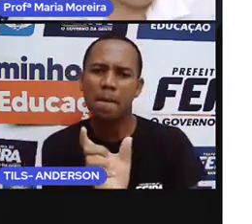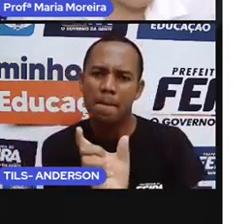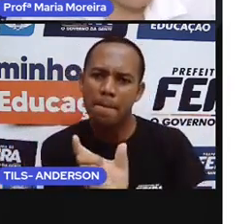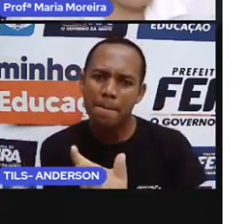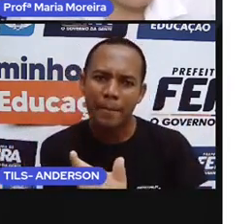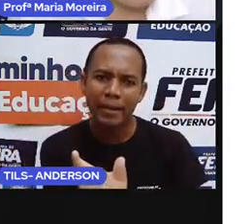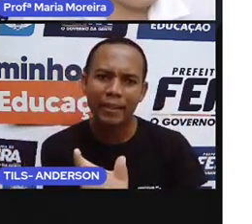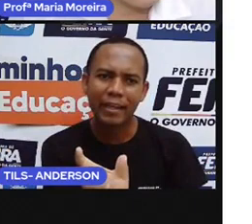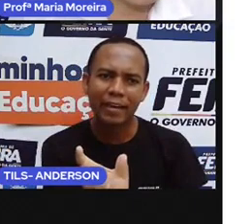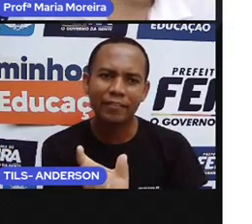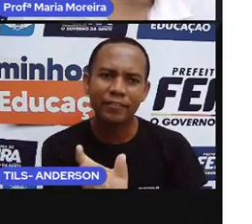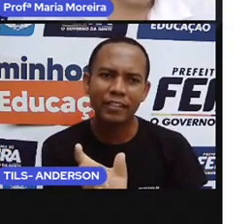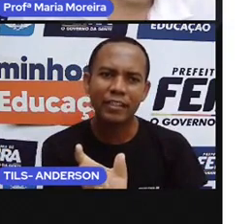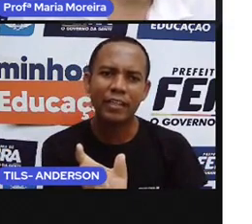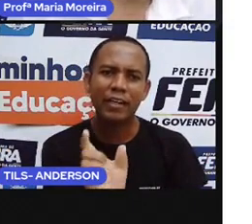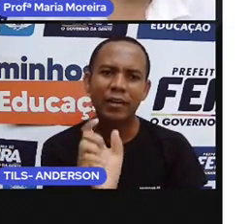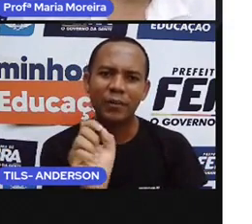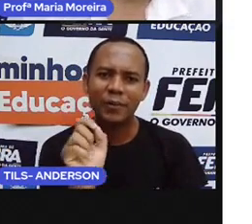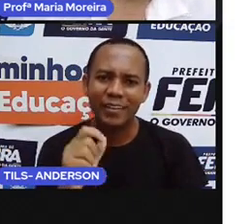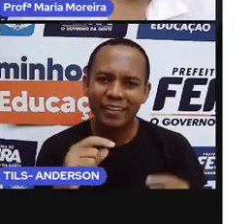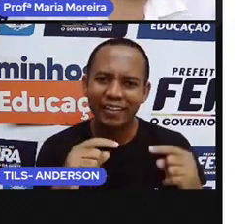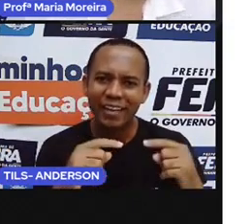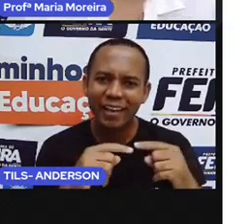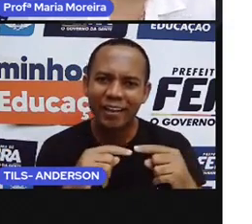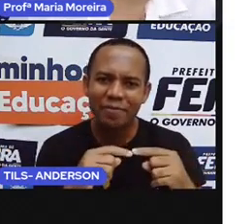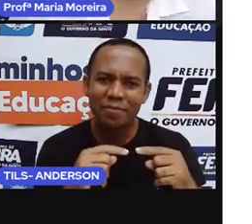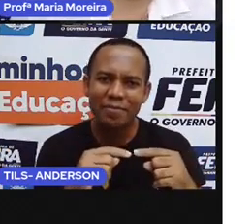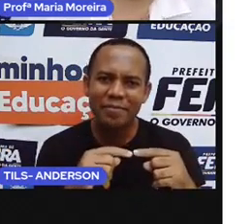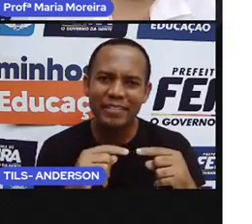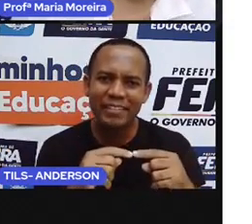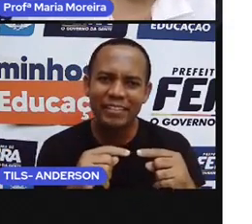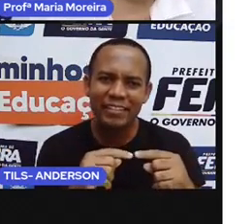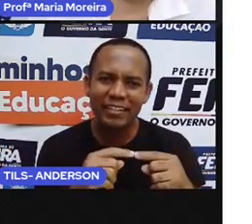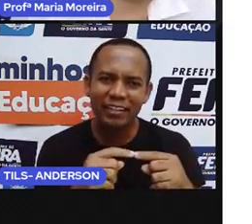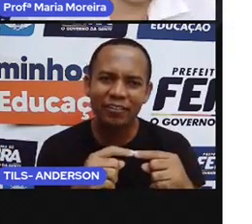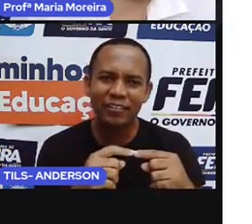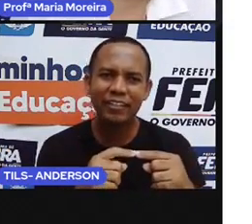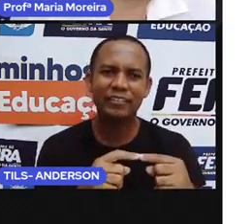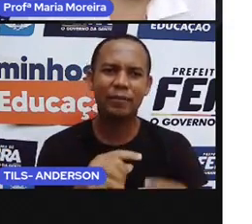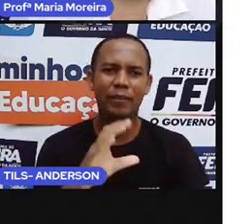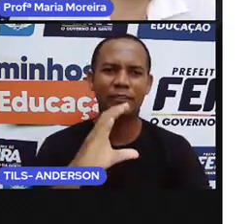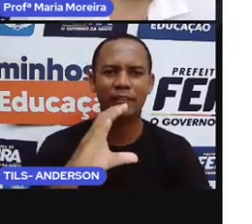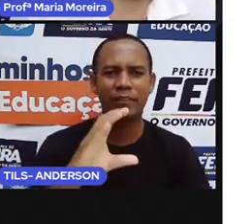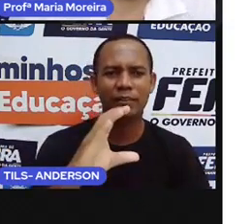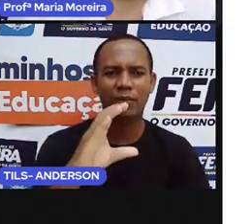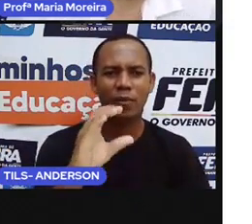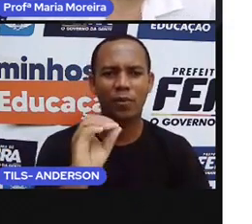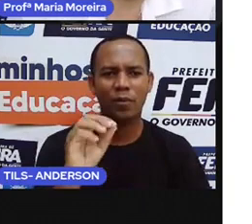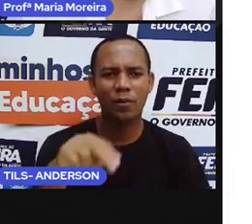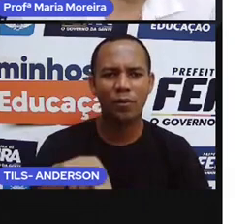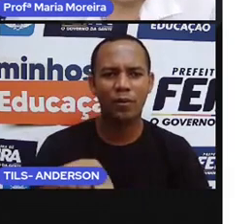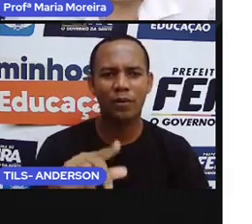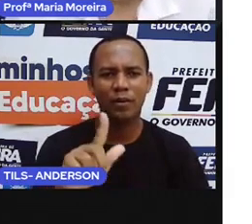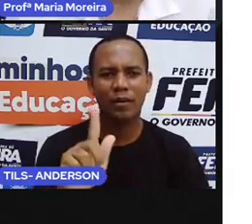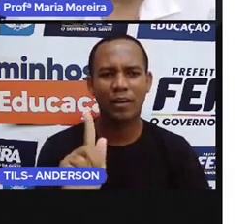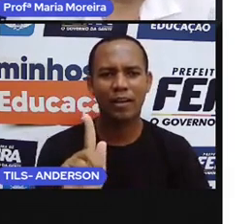né? Fica aí a dica, né? E uma orientação da prova. Lembra que a gente já falou sobre dicionário? O que é